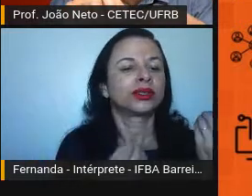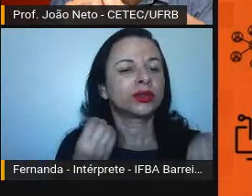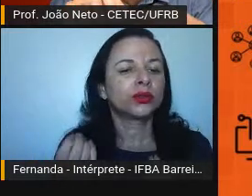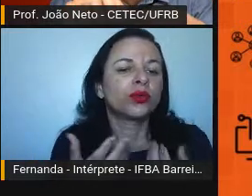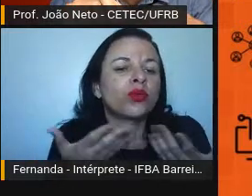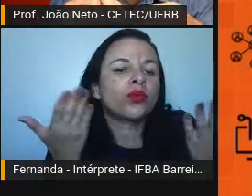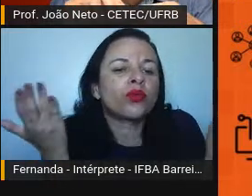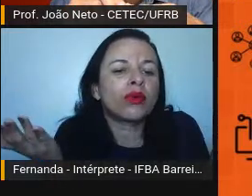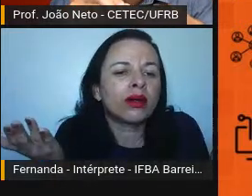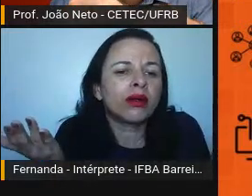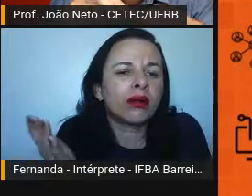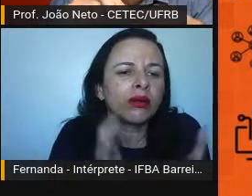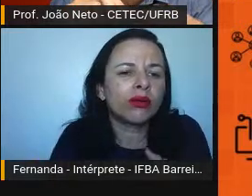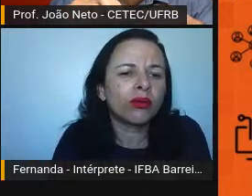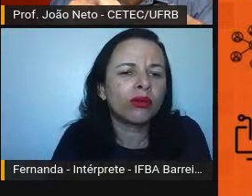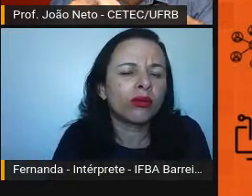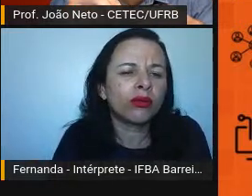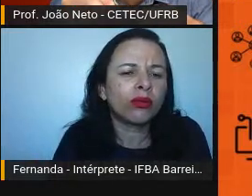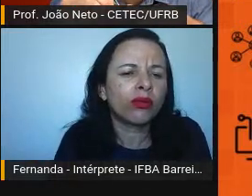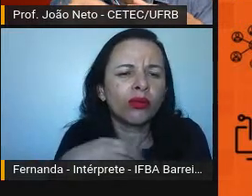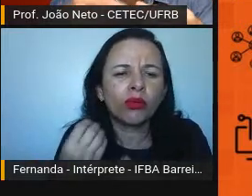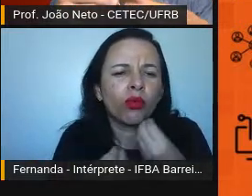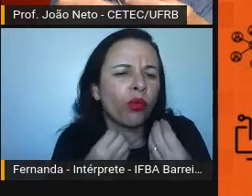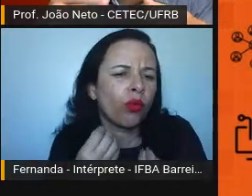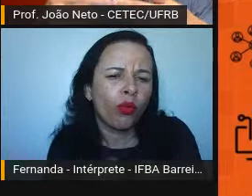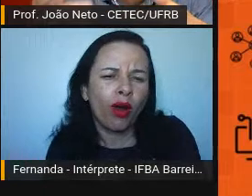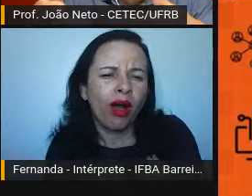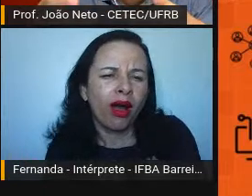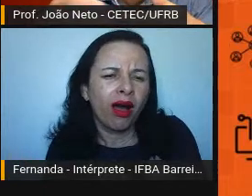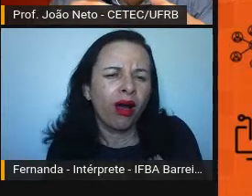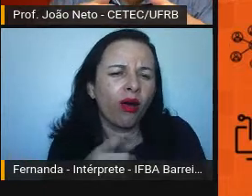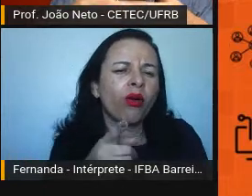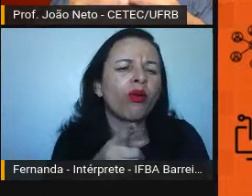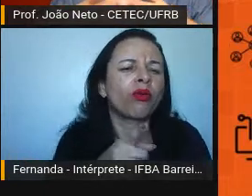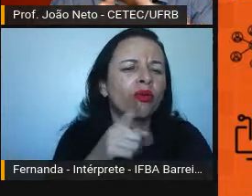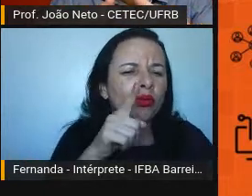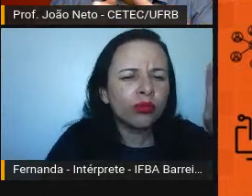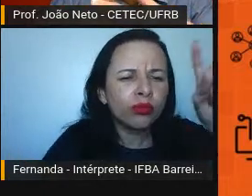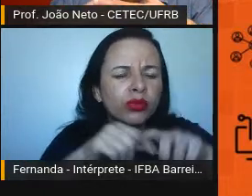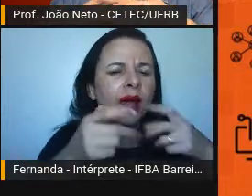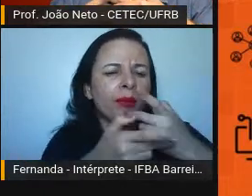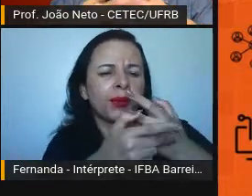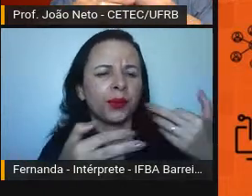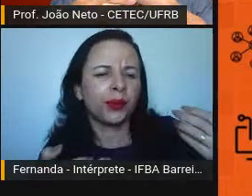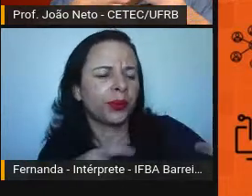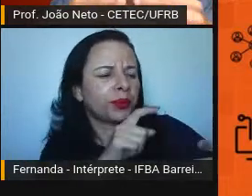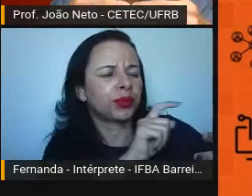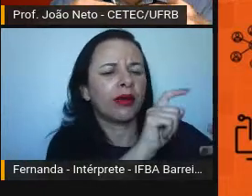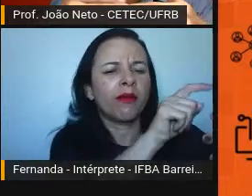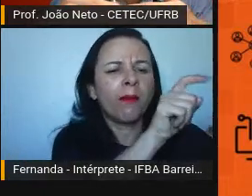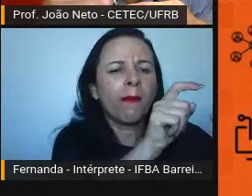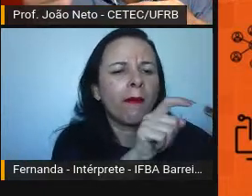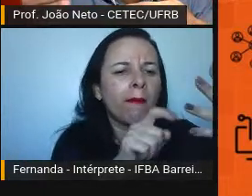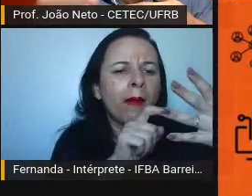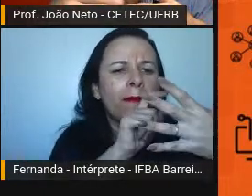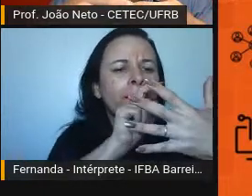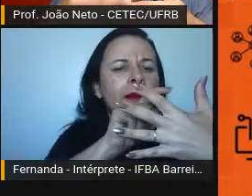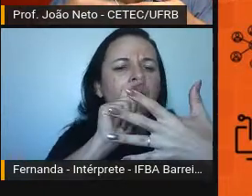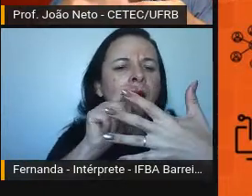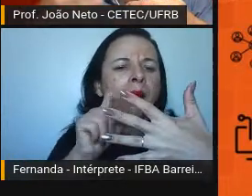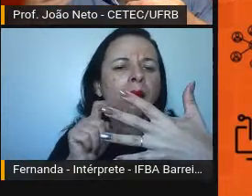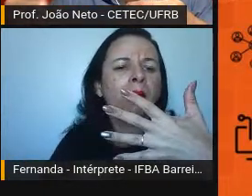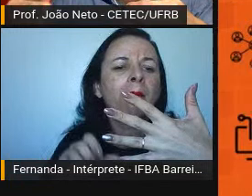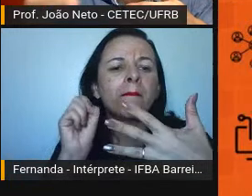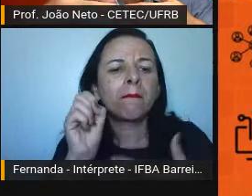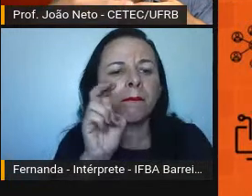a Quais são as ferramentas e quais são os instrumentos que essa pessoa pode utilizar uma pessoa por exemplo que perdeu a visão